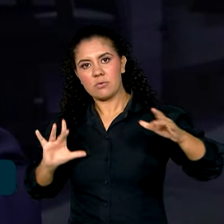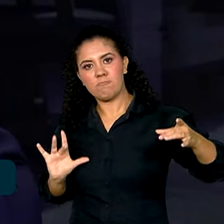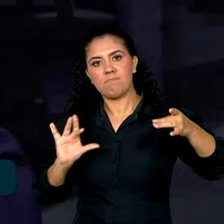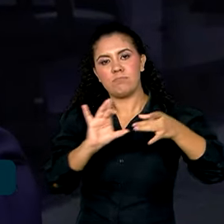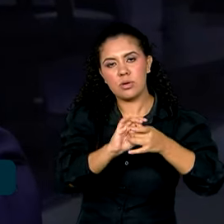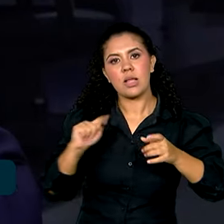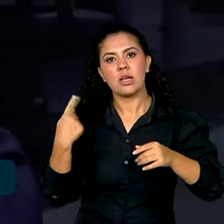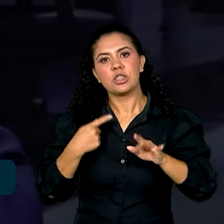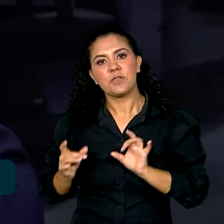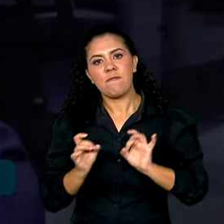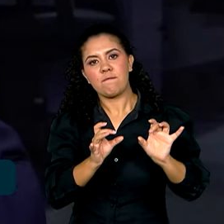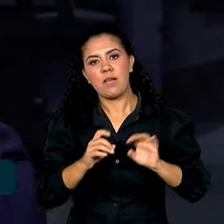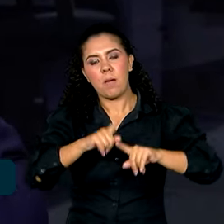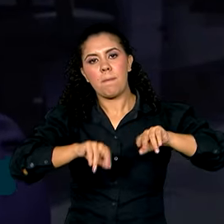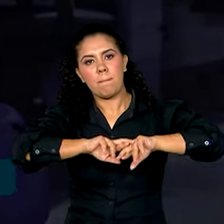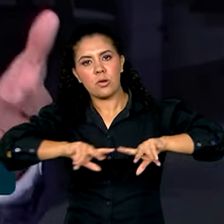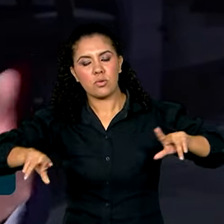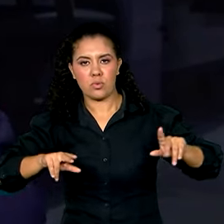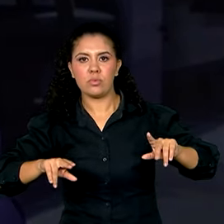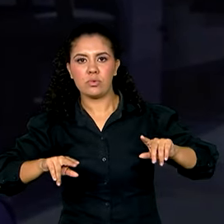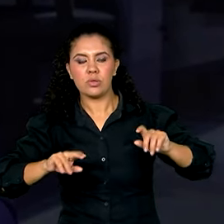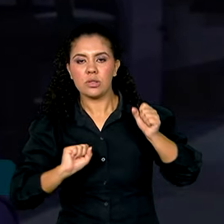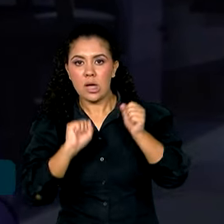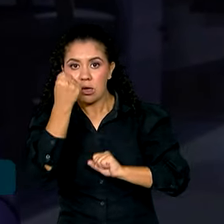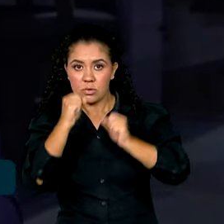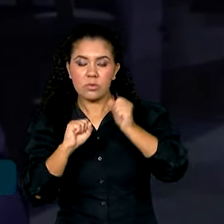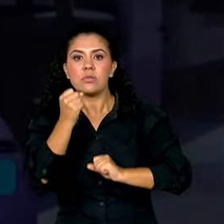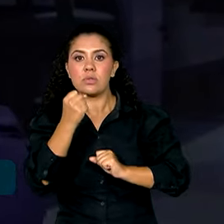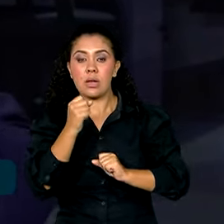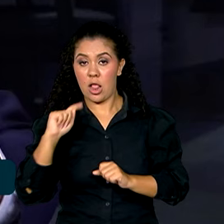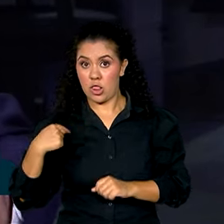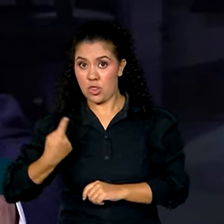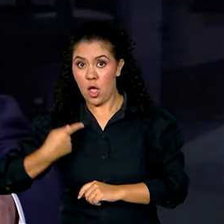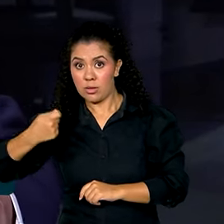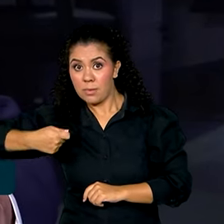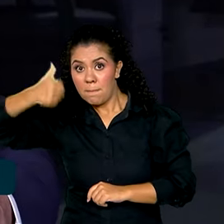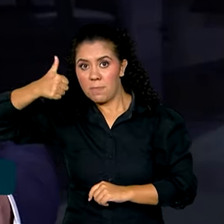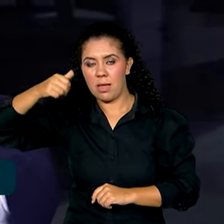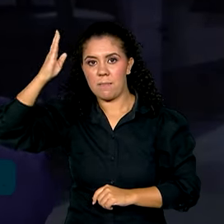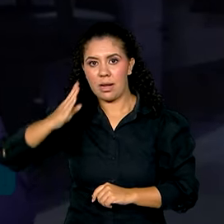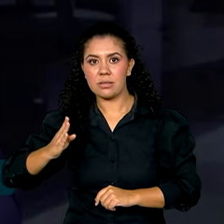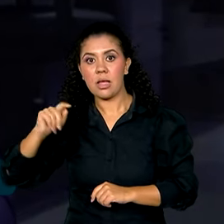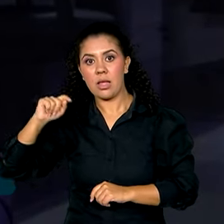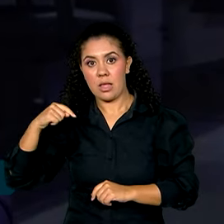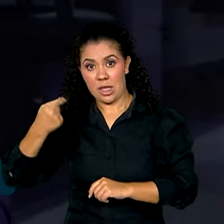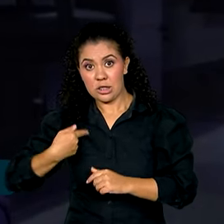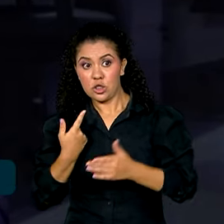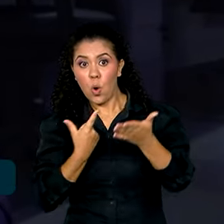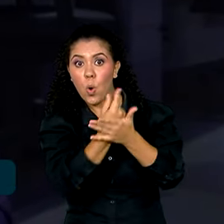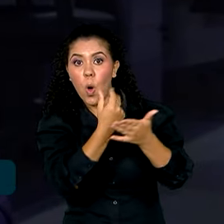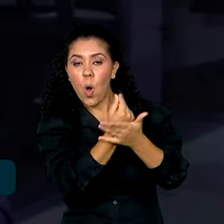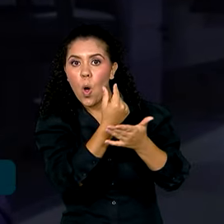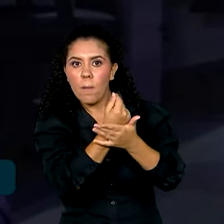vende produto industrial. Nós somos, para a Argentina, o primeiro. Quem mais compra da Argentina é o Brasil.